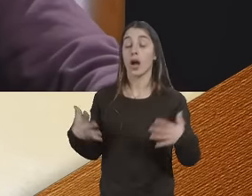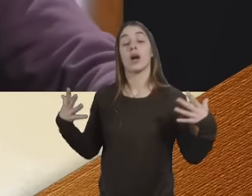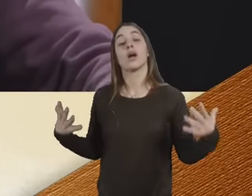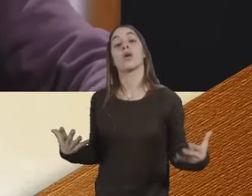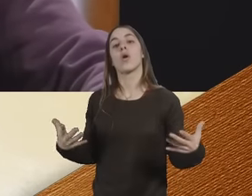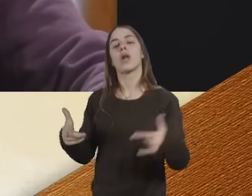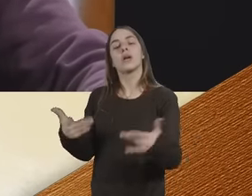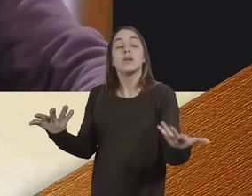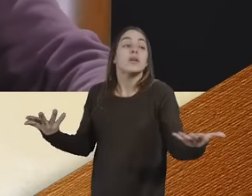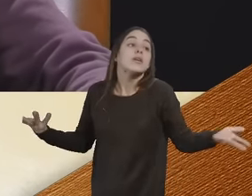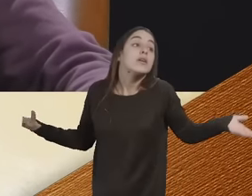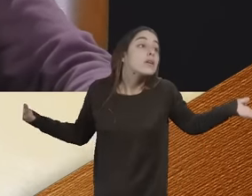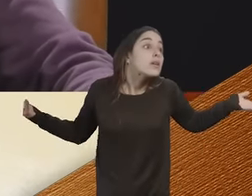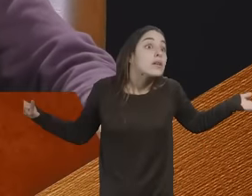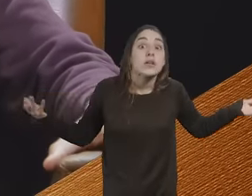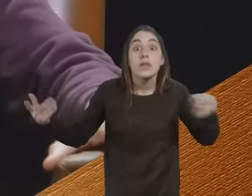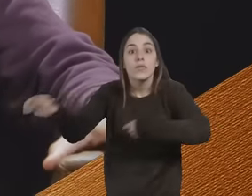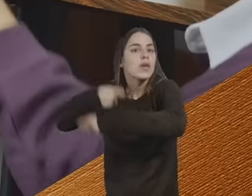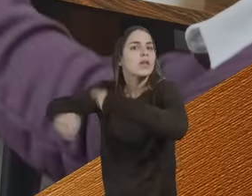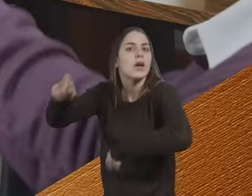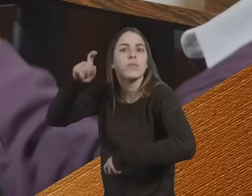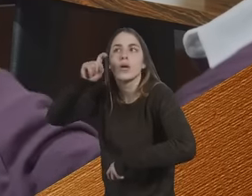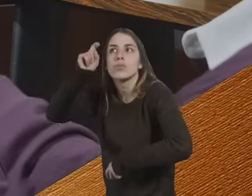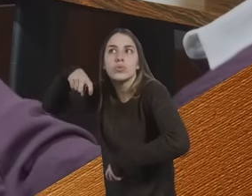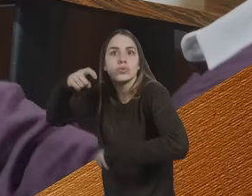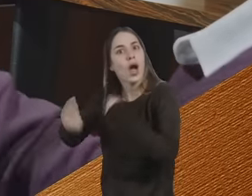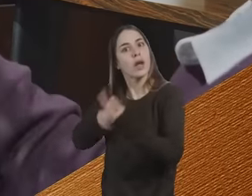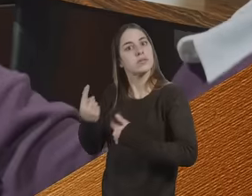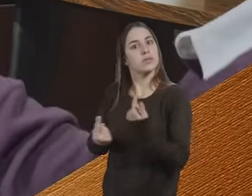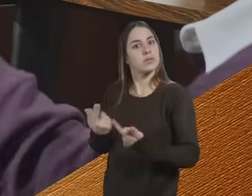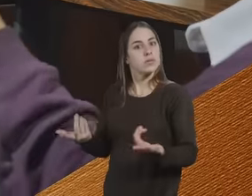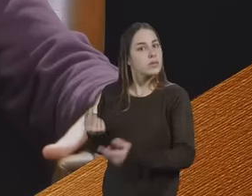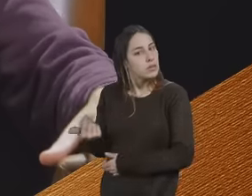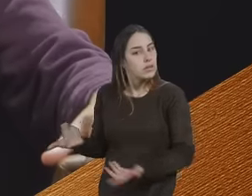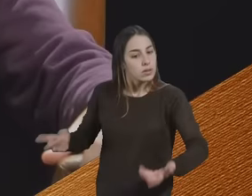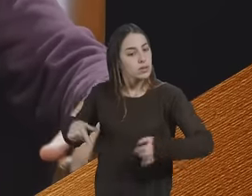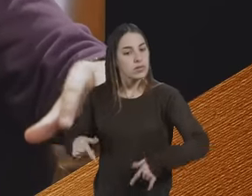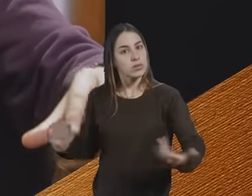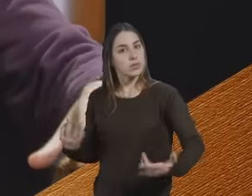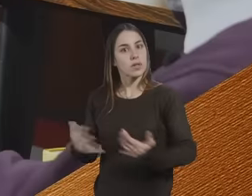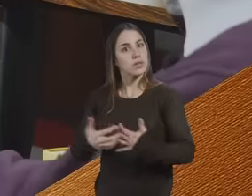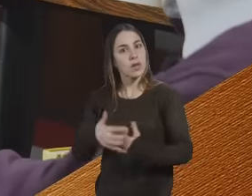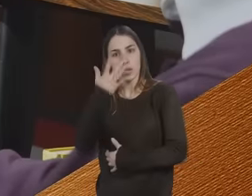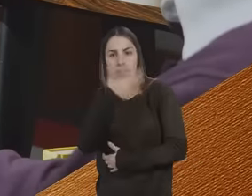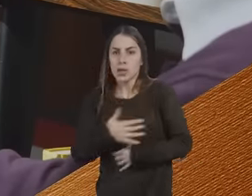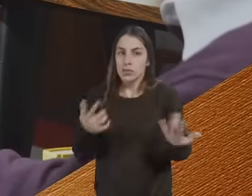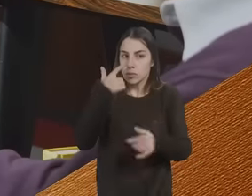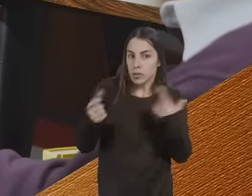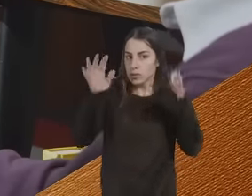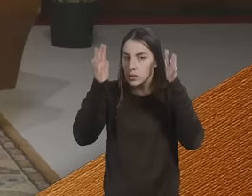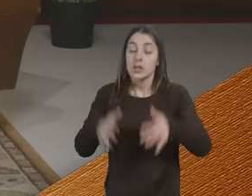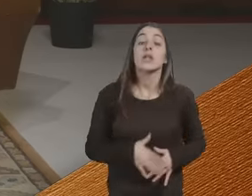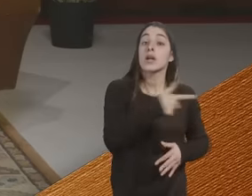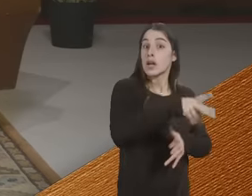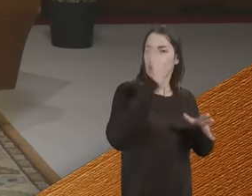gatos. Pá, mas vendia para a bruxaria. Na altura fazia algum dinheiro. Hoje em dia já, é por cima que os gatos serem pretos, o pessoal atrofia-se. E em relação